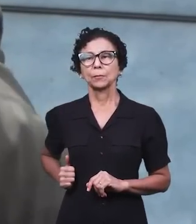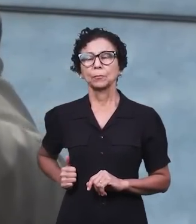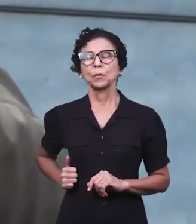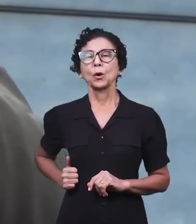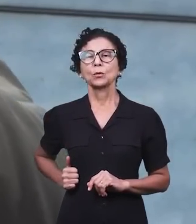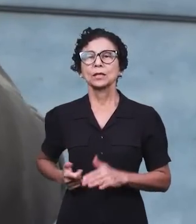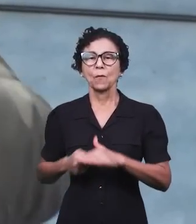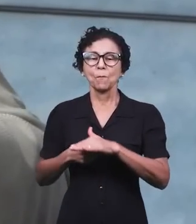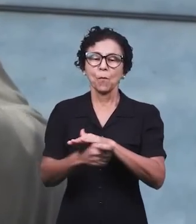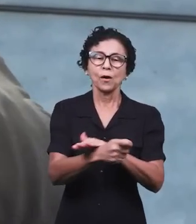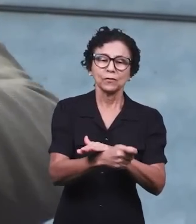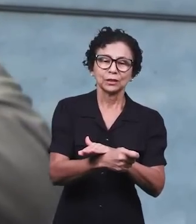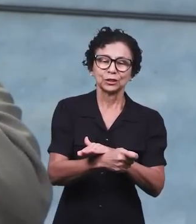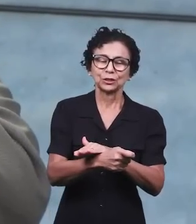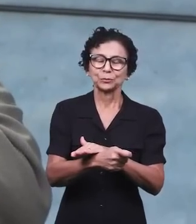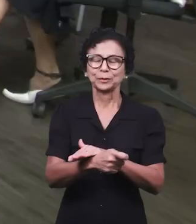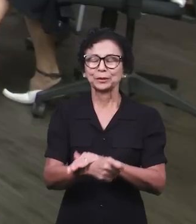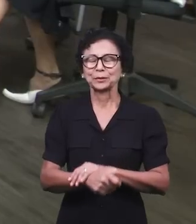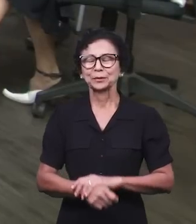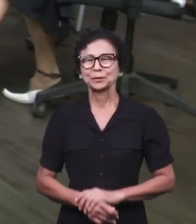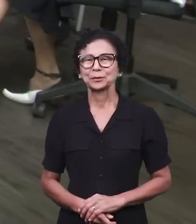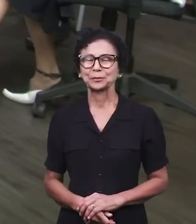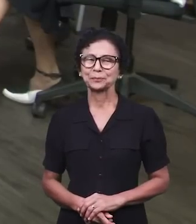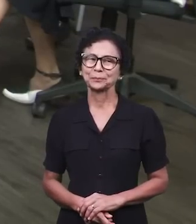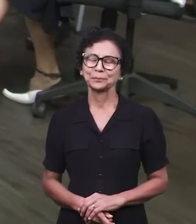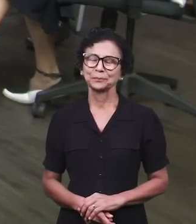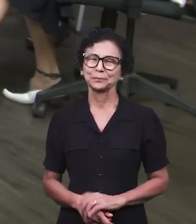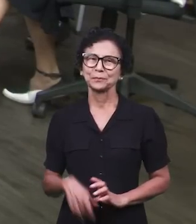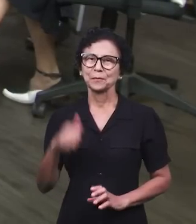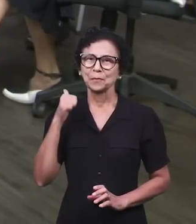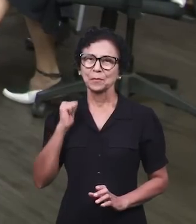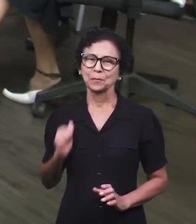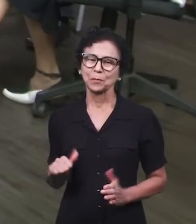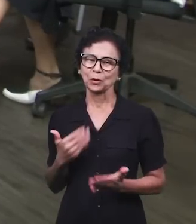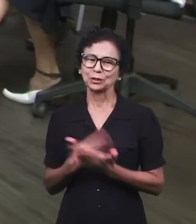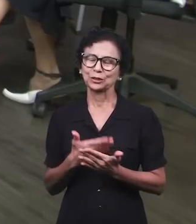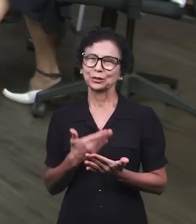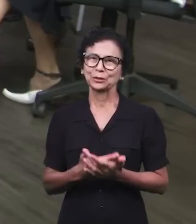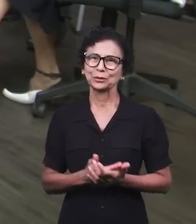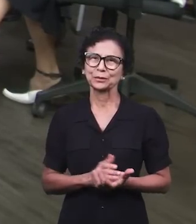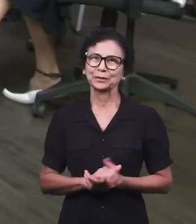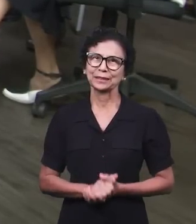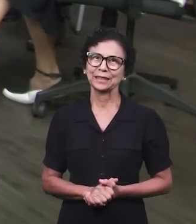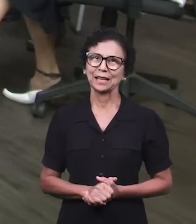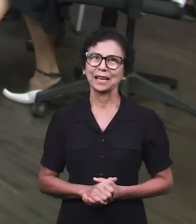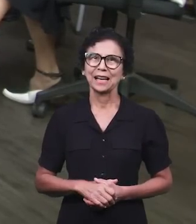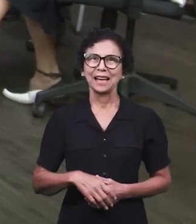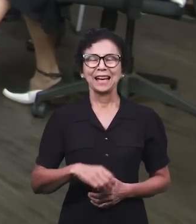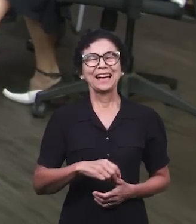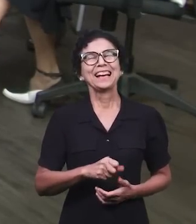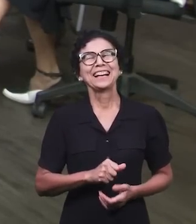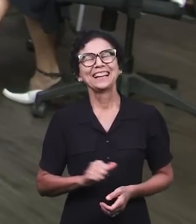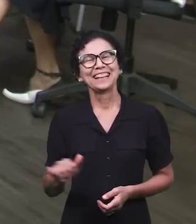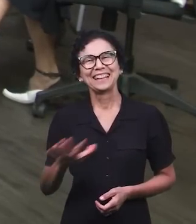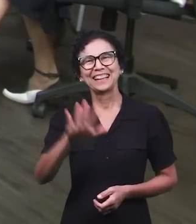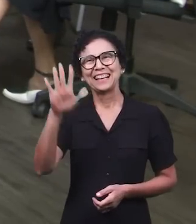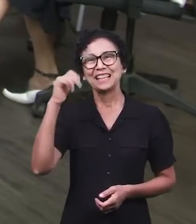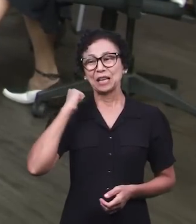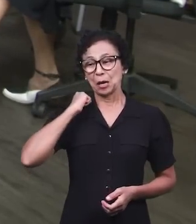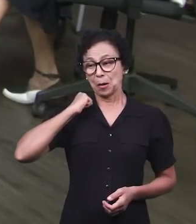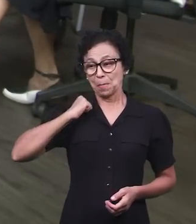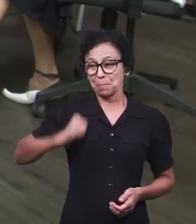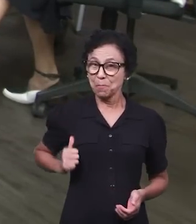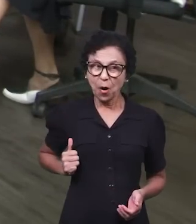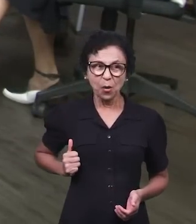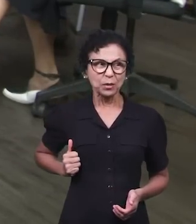uma bolsa que ela queria que eu comprasse para ela. Não era uma bolsa de estudos. Não. Mas essa bolsa é cara. Não, mas pai, bolsa é